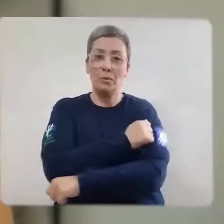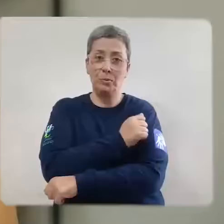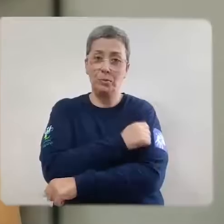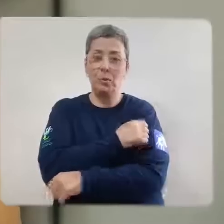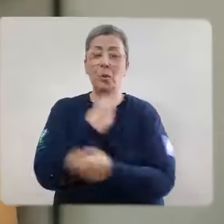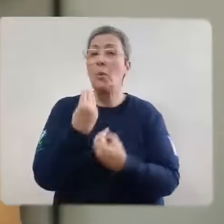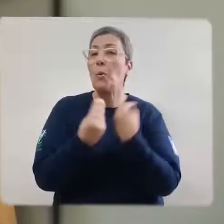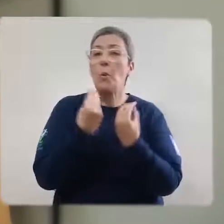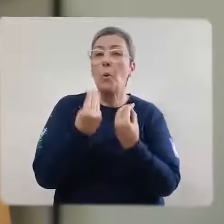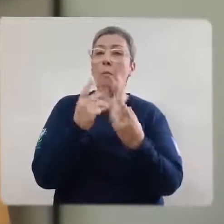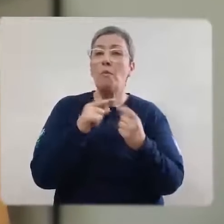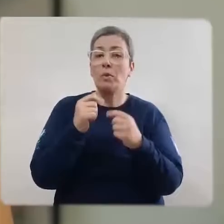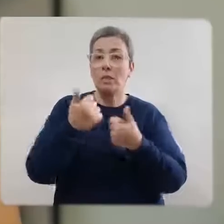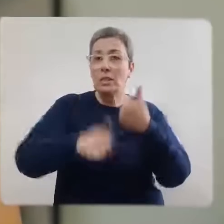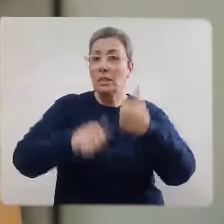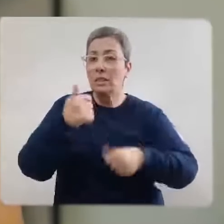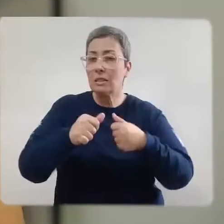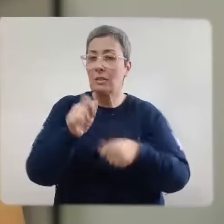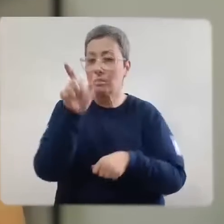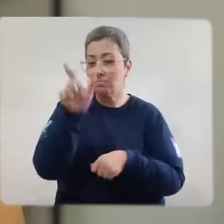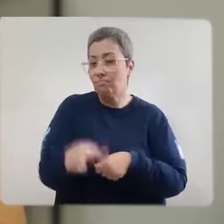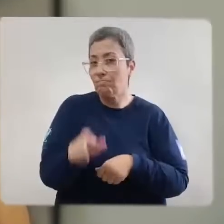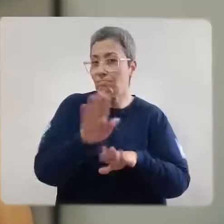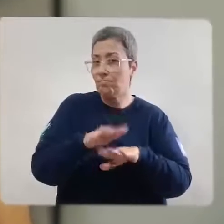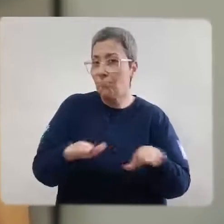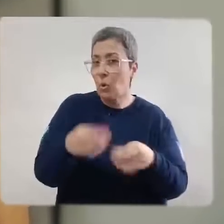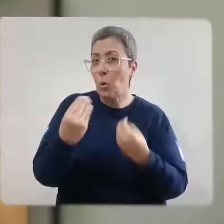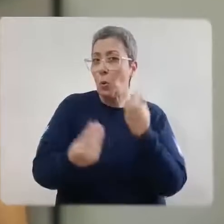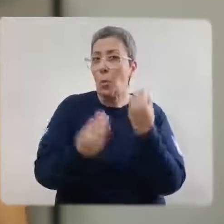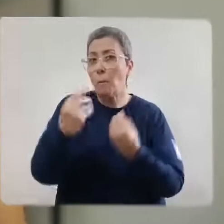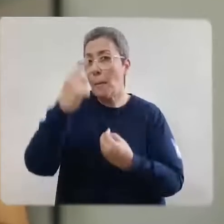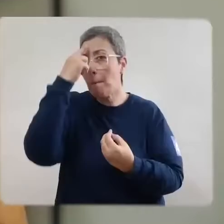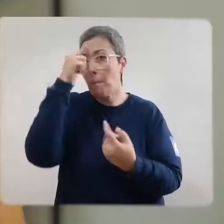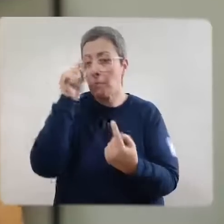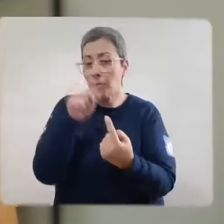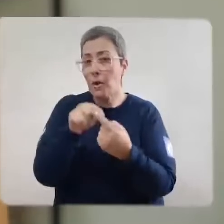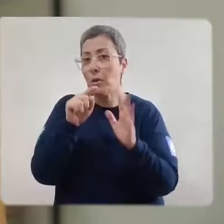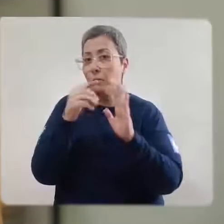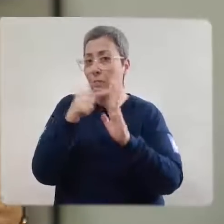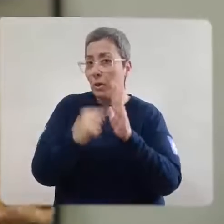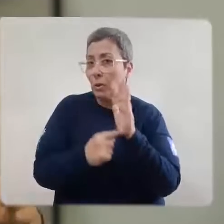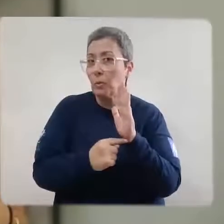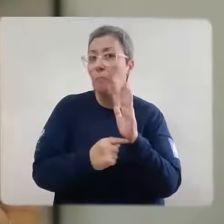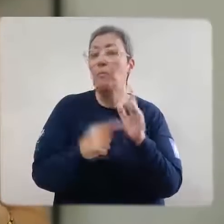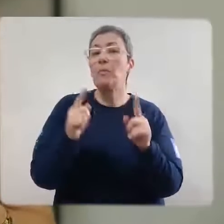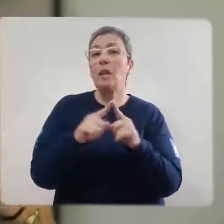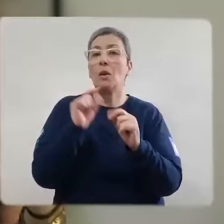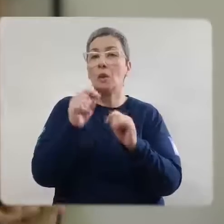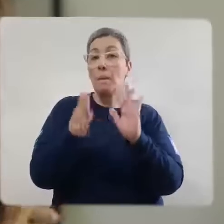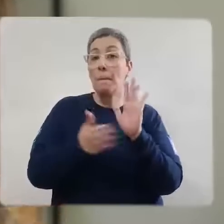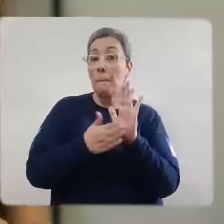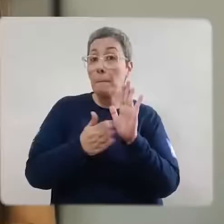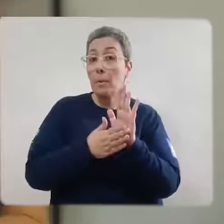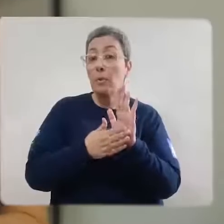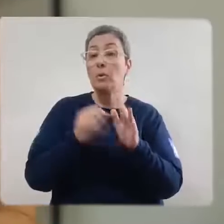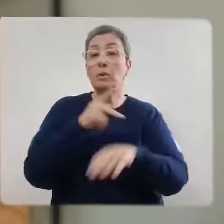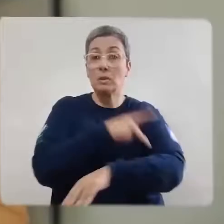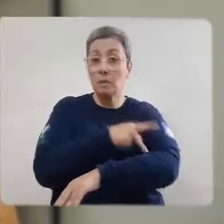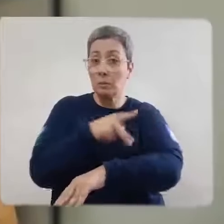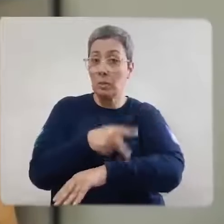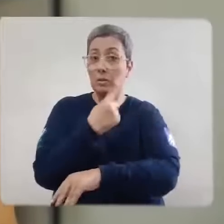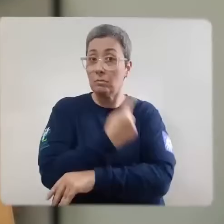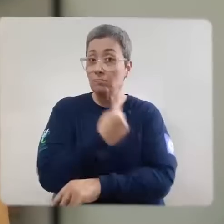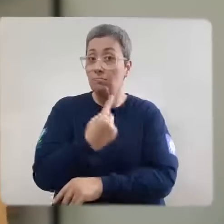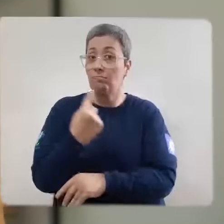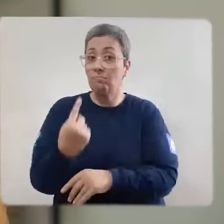educando? Como você avalia essa criança? Como você pensou este plano? Porque este plano, a proposta